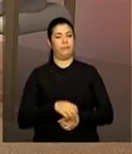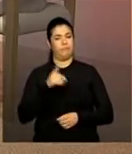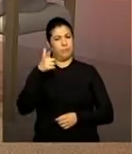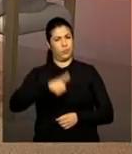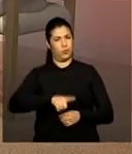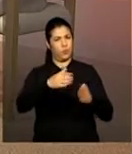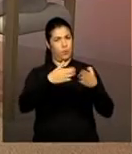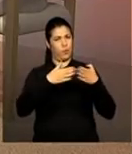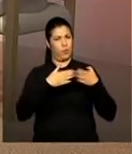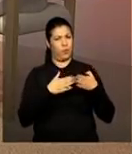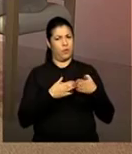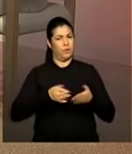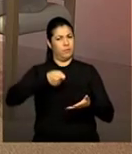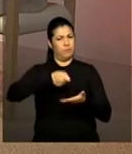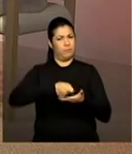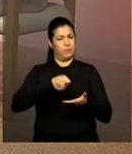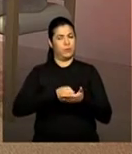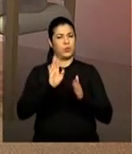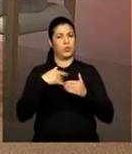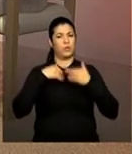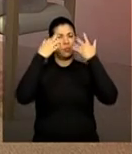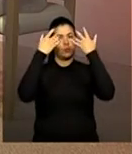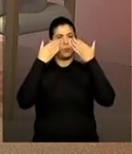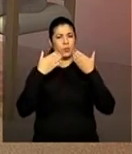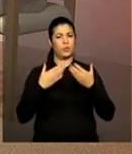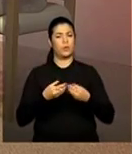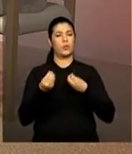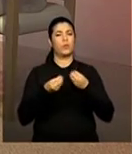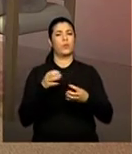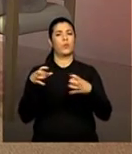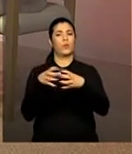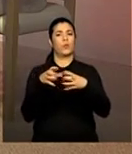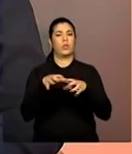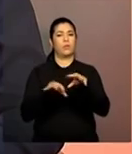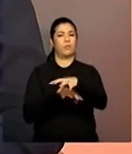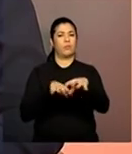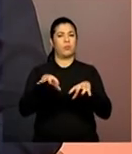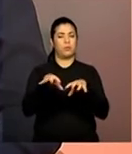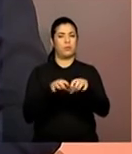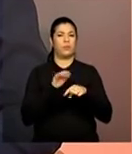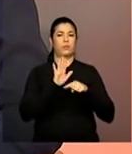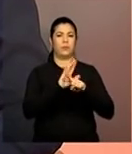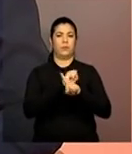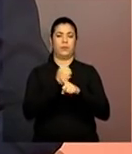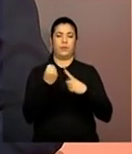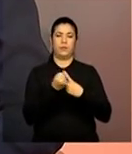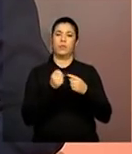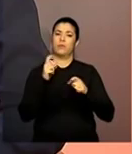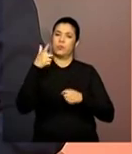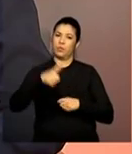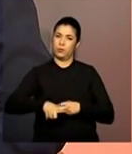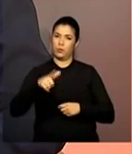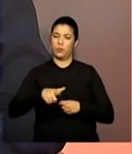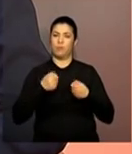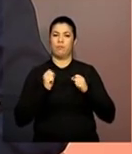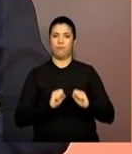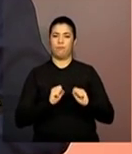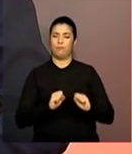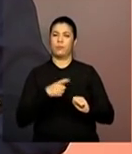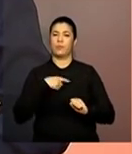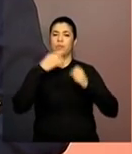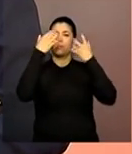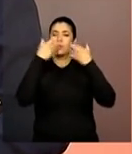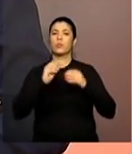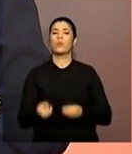reforçar nós estamos estamos falando sobre as equipes volantes da Assistência Social Vamos só reforçar Quais são